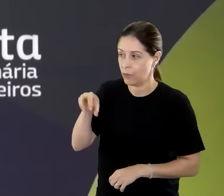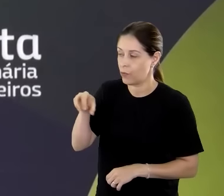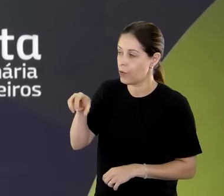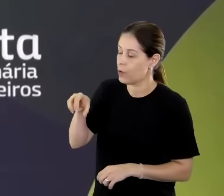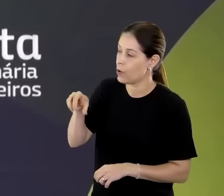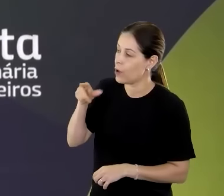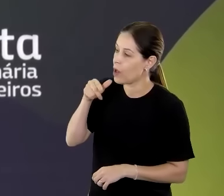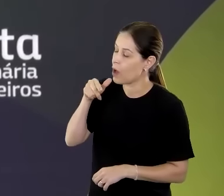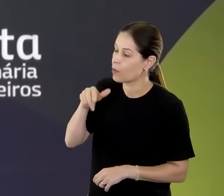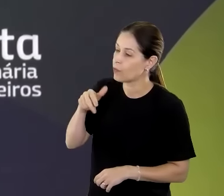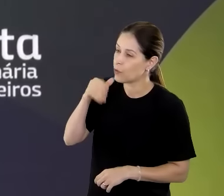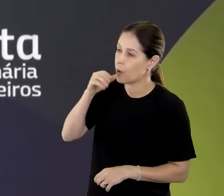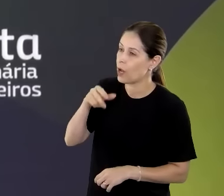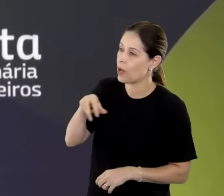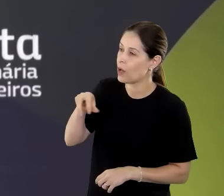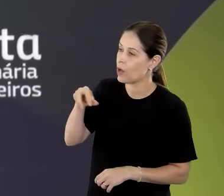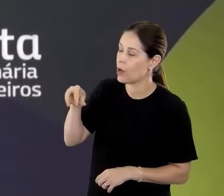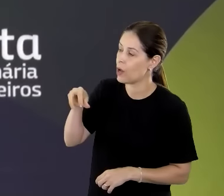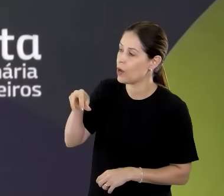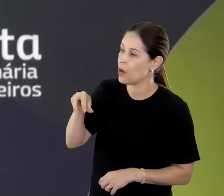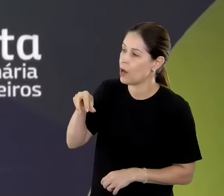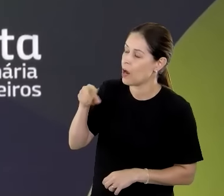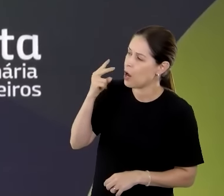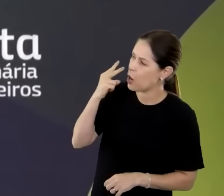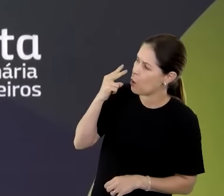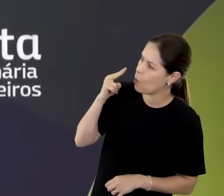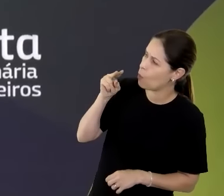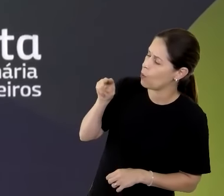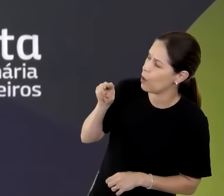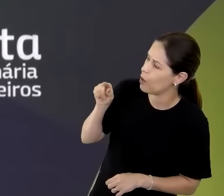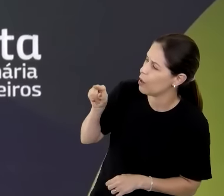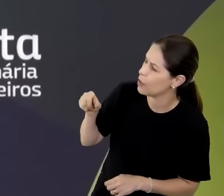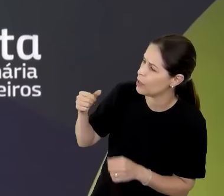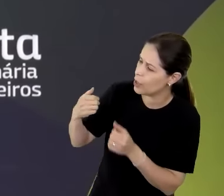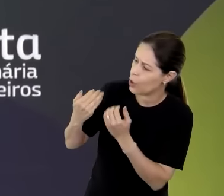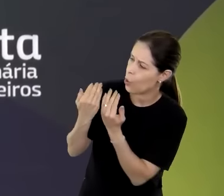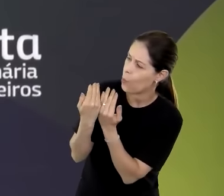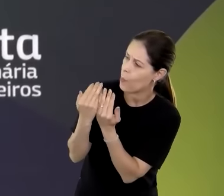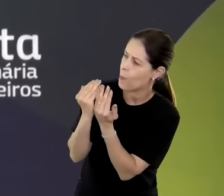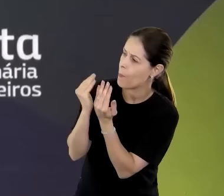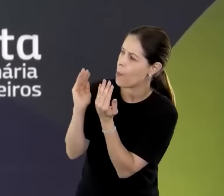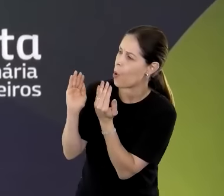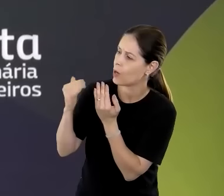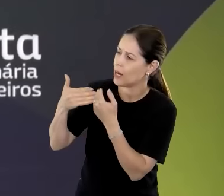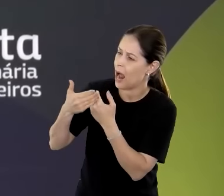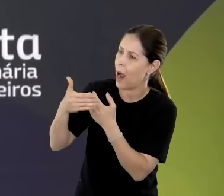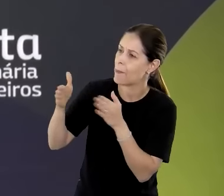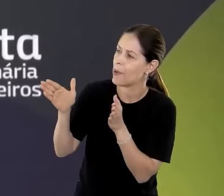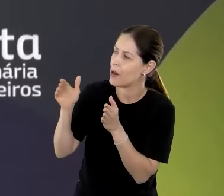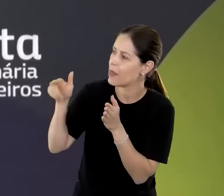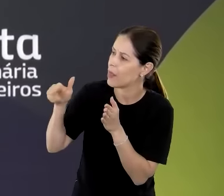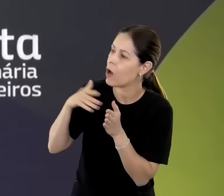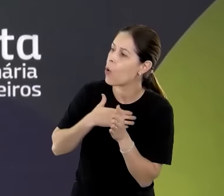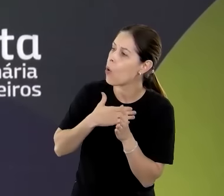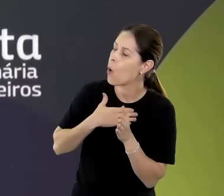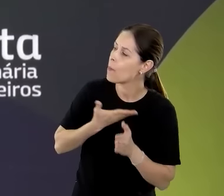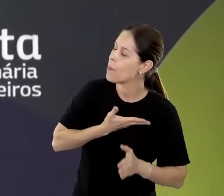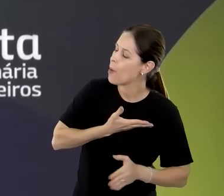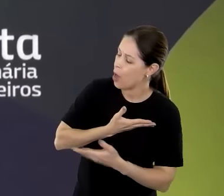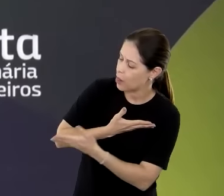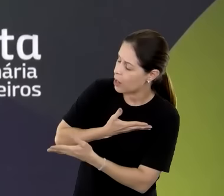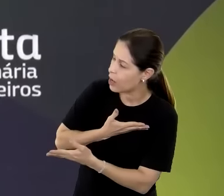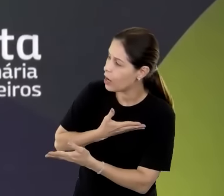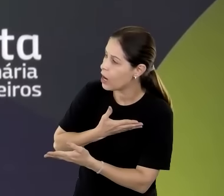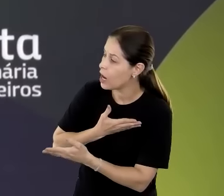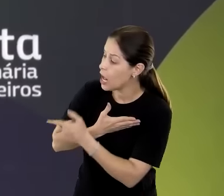estava chorando, mas chorando convulsivamente, e eu, preocupado,